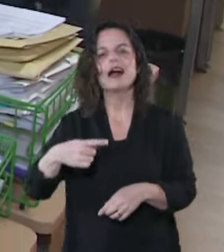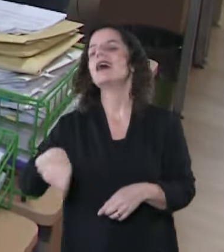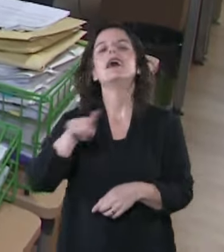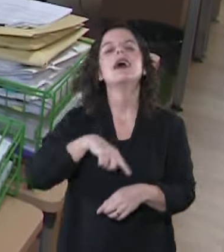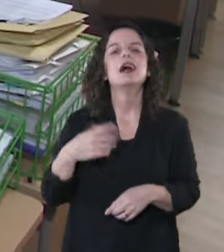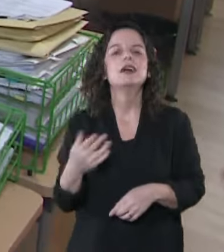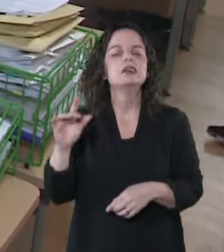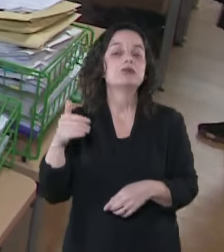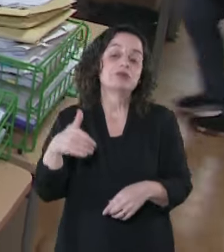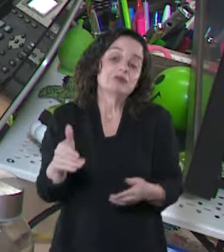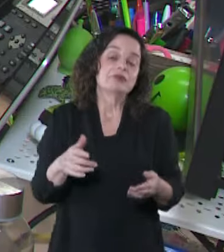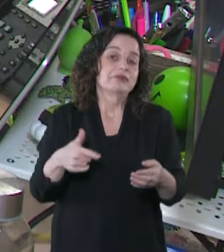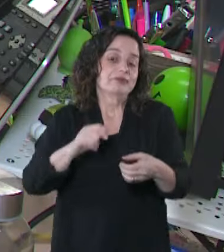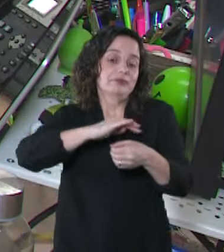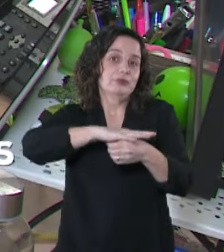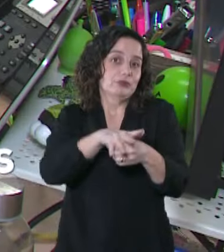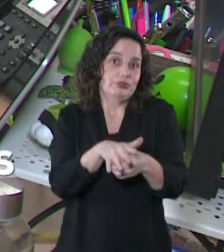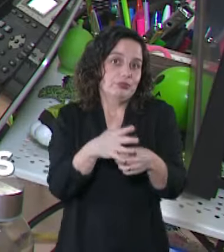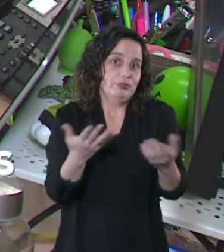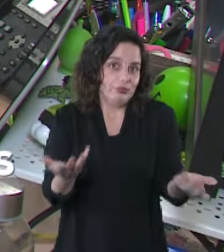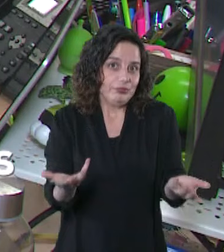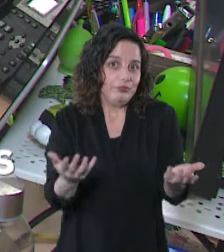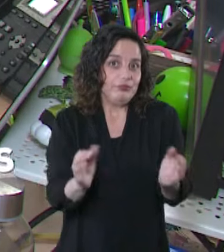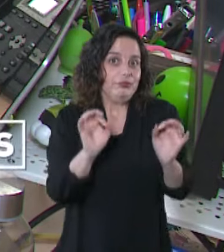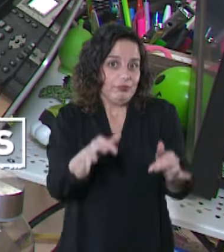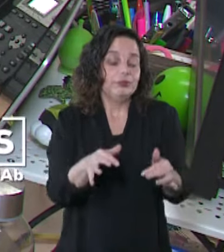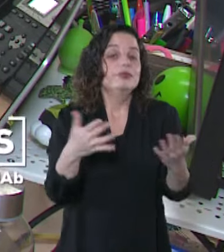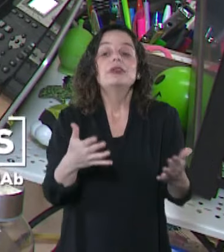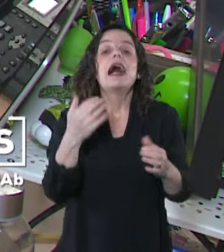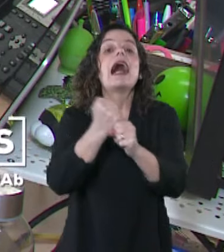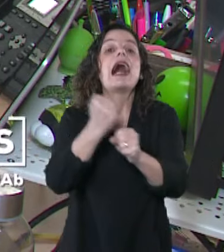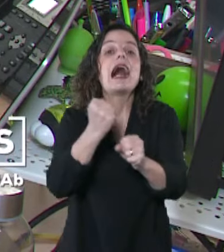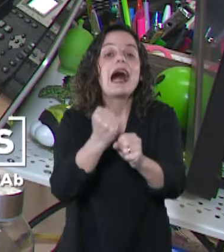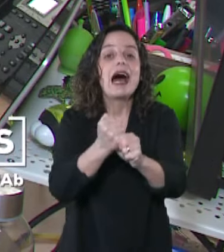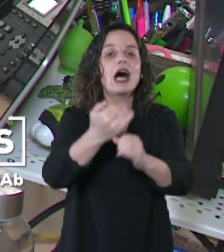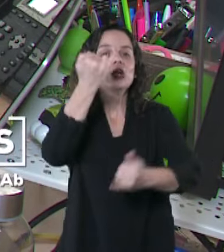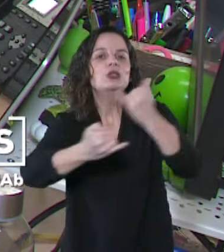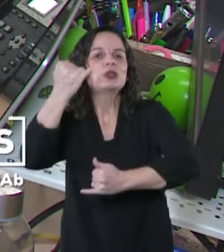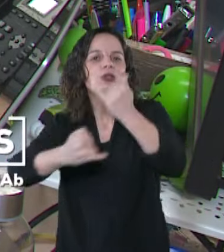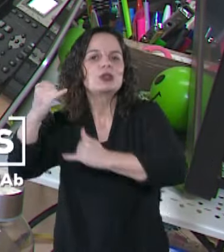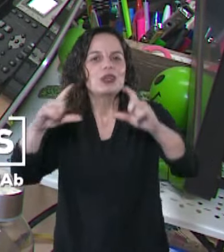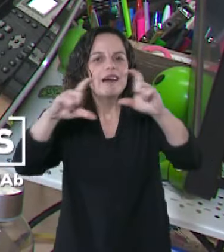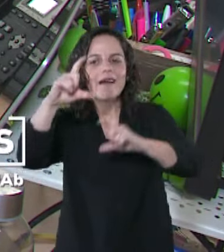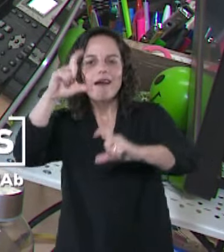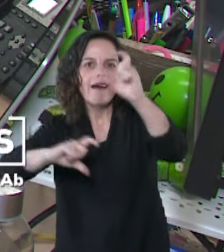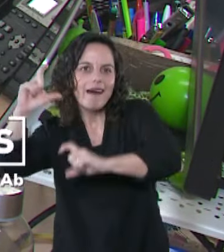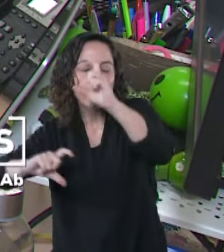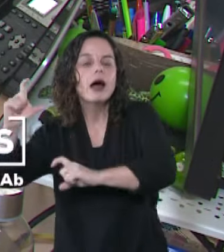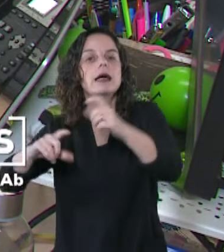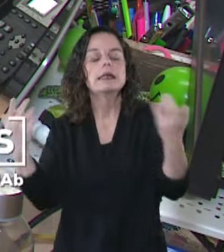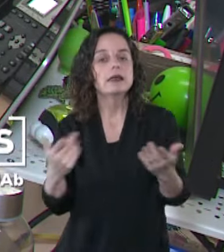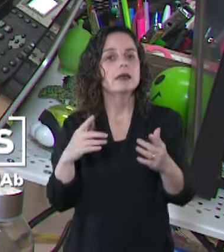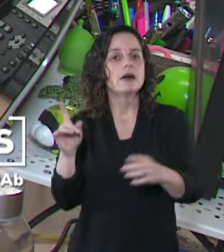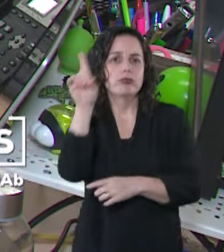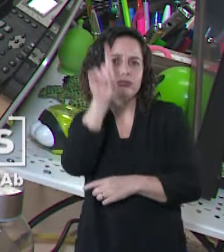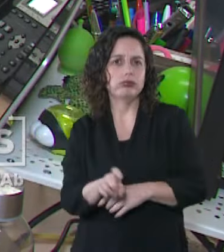sair de um confinamento e trabalhávamos por turnos, como somos aqui algumas, e no final do dia eu